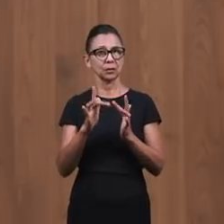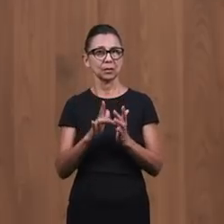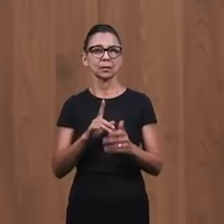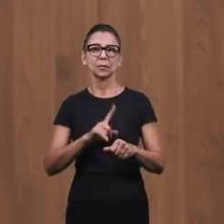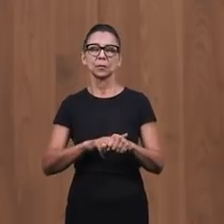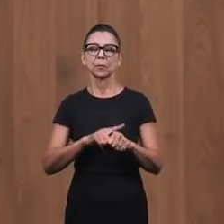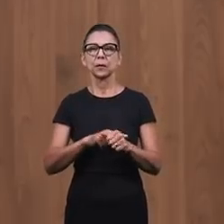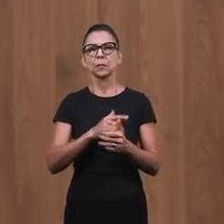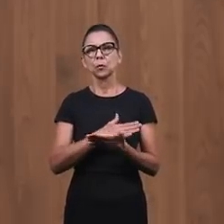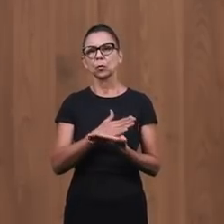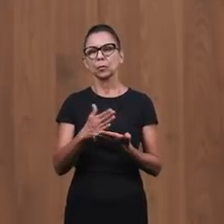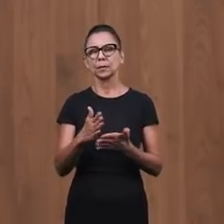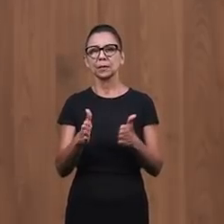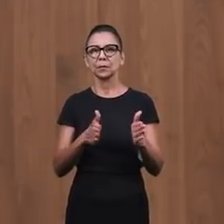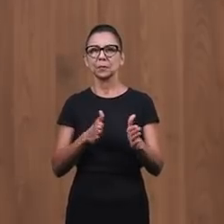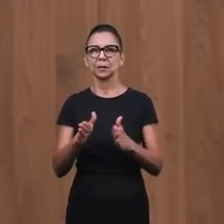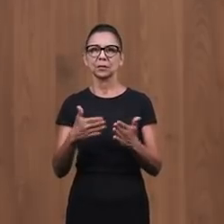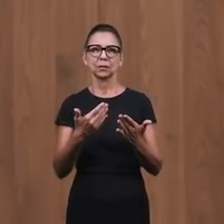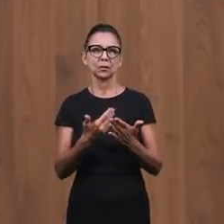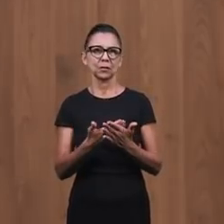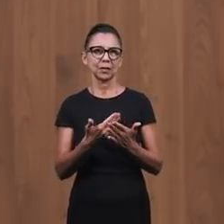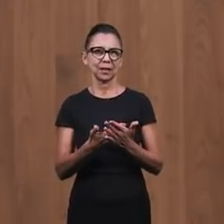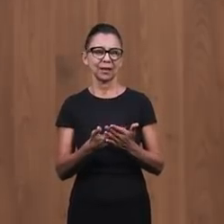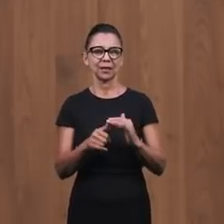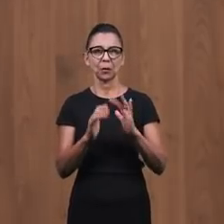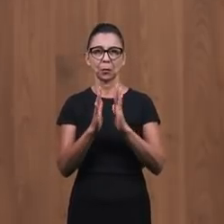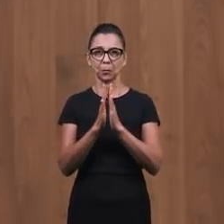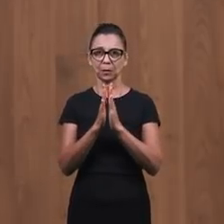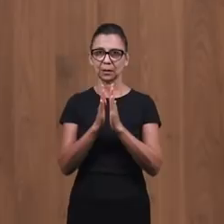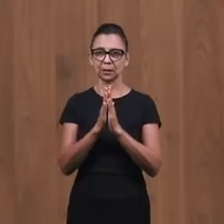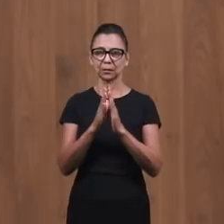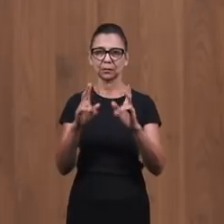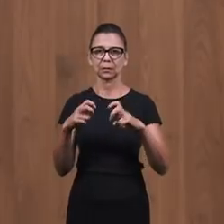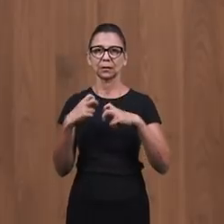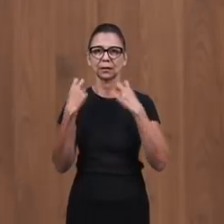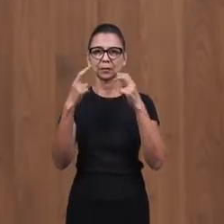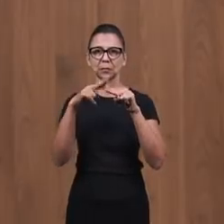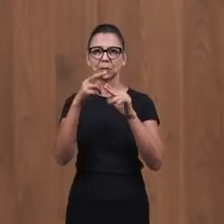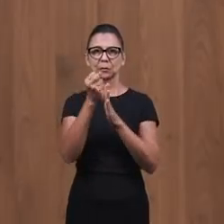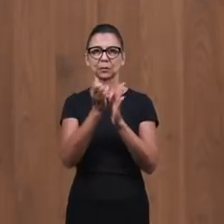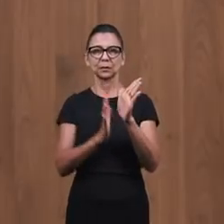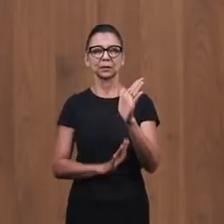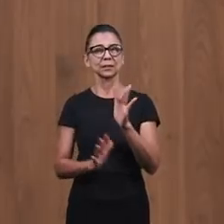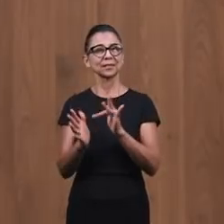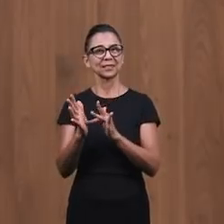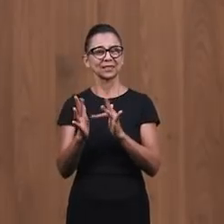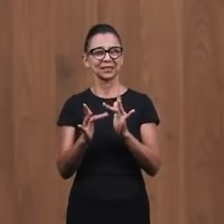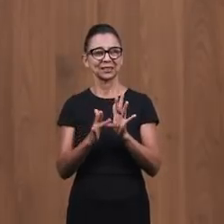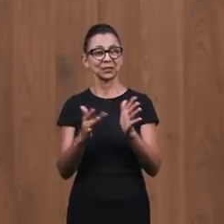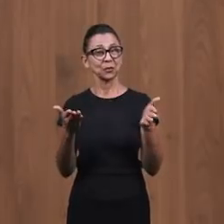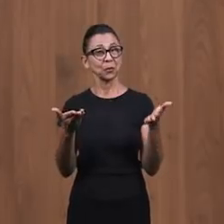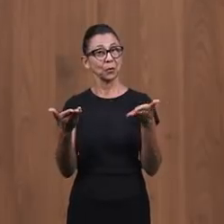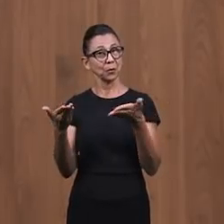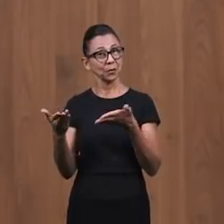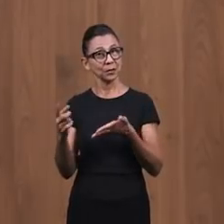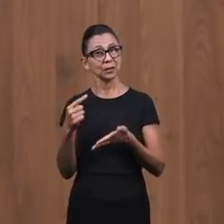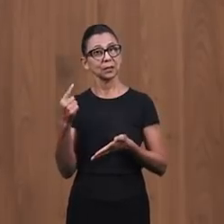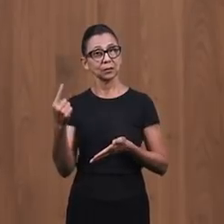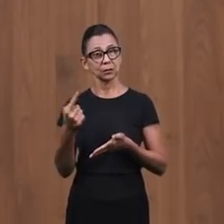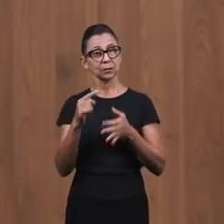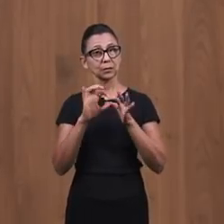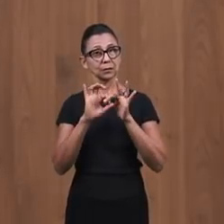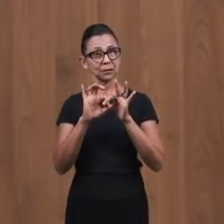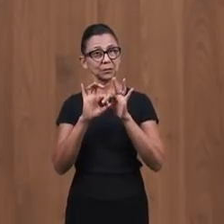Jesus. Nós vamos iniciar o nosso período de aula fazendo uma oração, um clamor pelo sangue de Jesus.